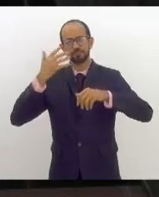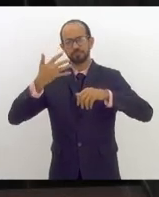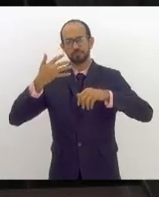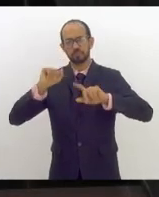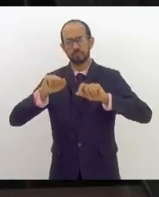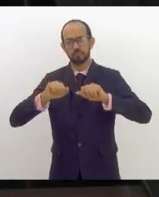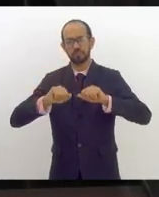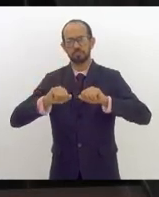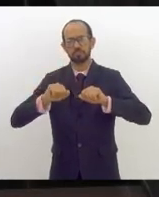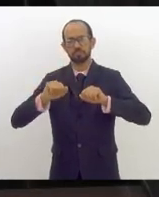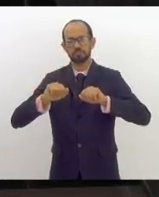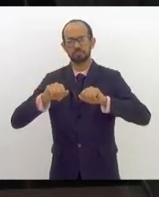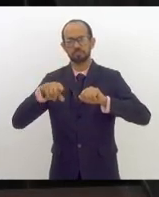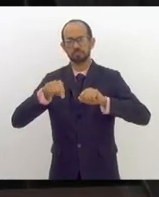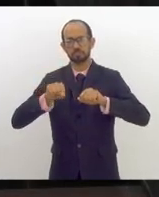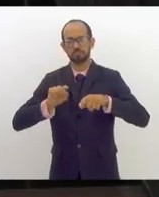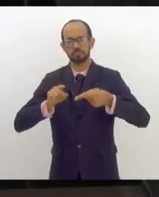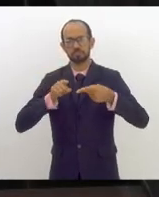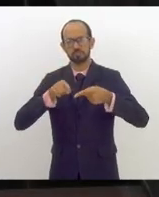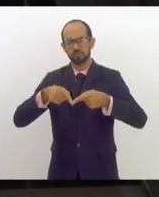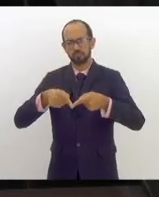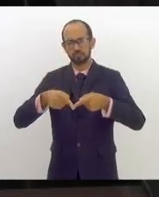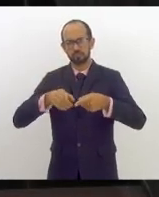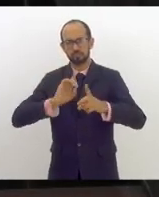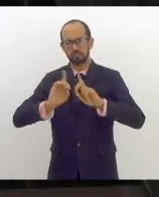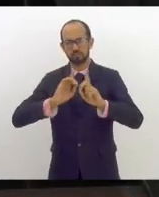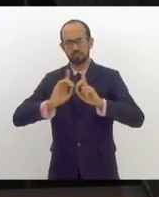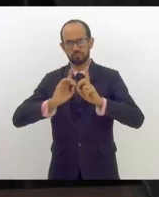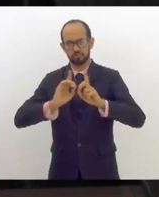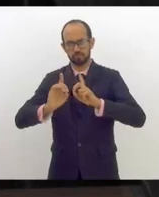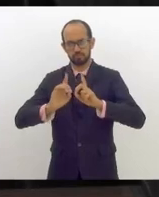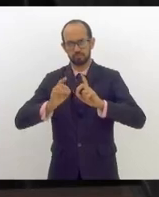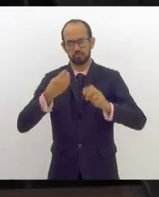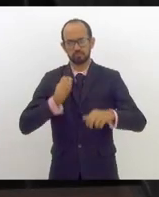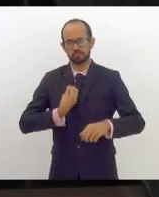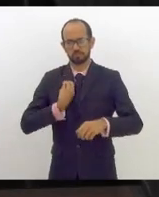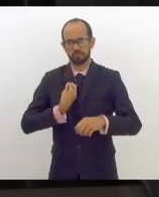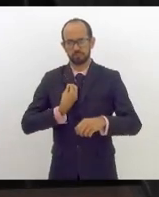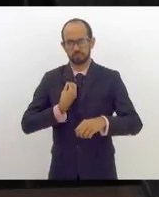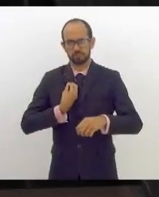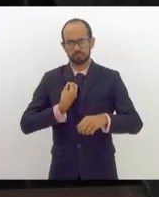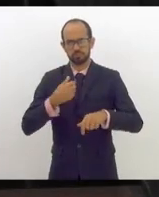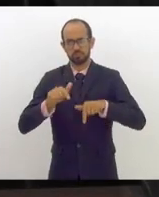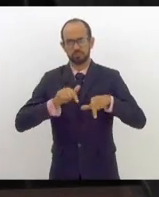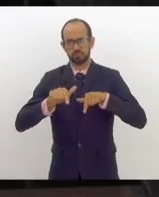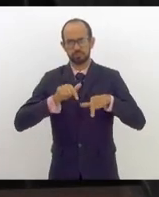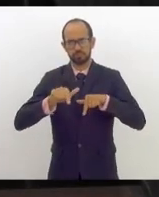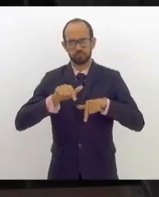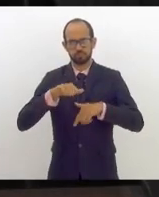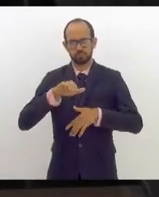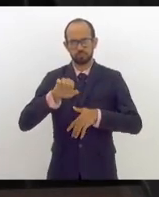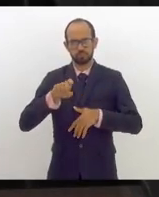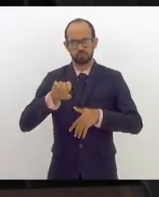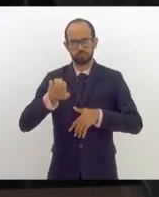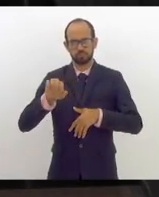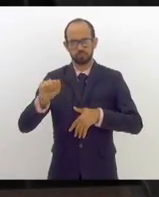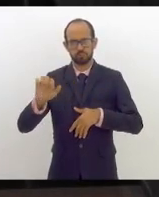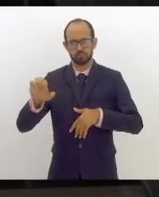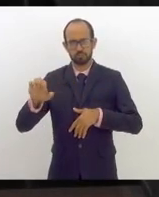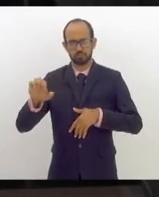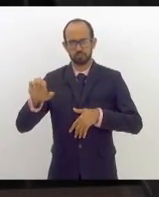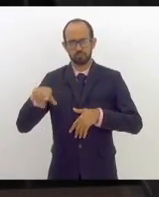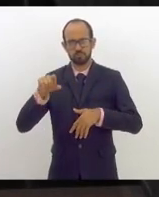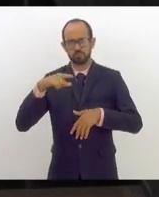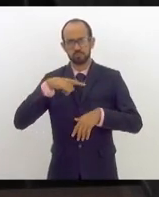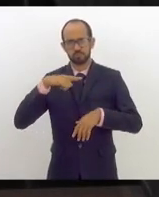da decisão sejam objeto de amplo debate com a participação dos trabalhadores da Cedae que contém